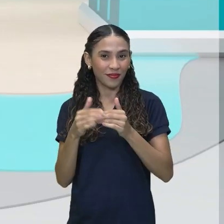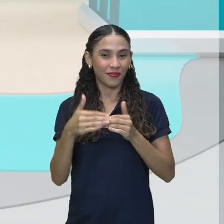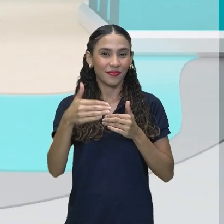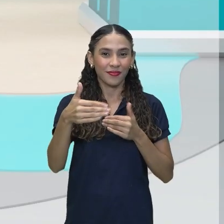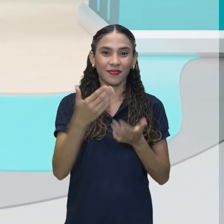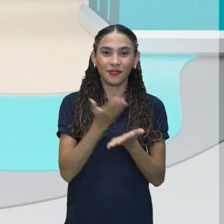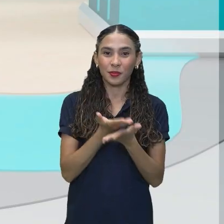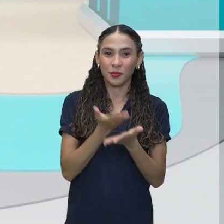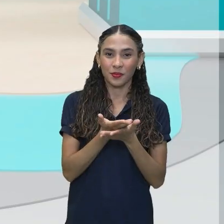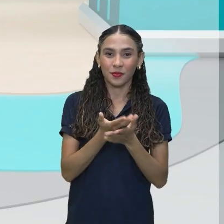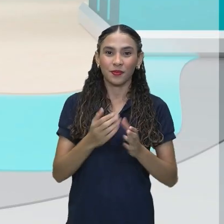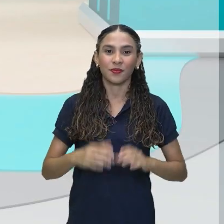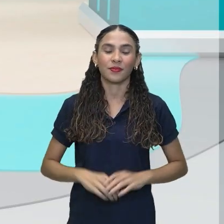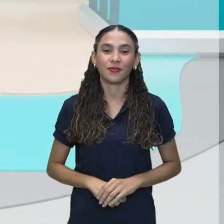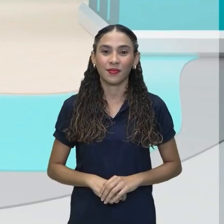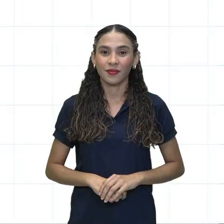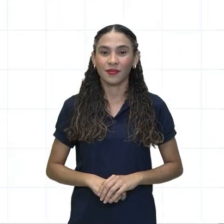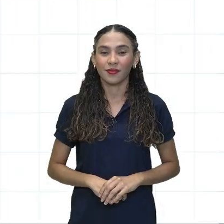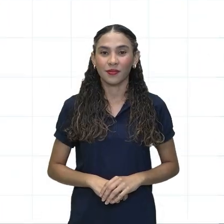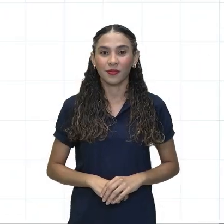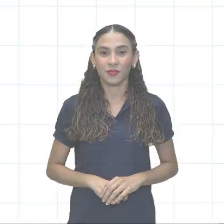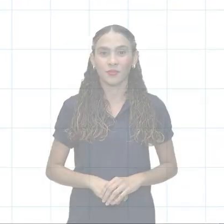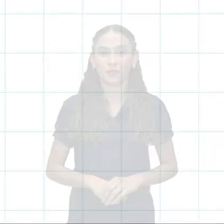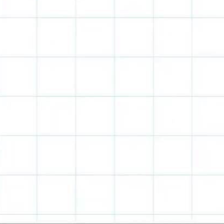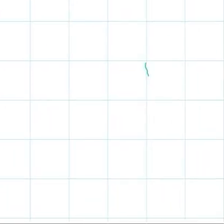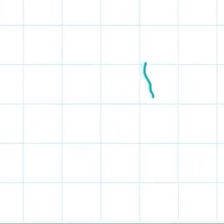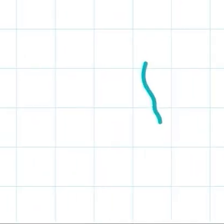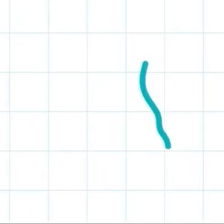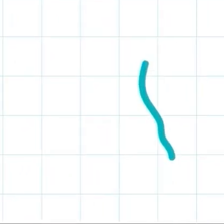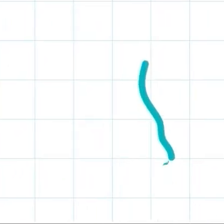vamos iniciar mais esta aula.